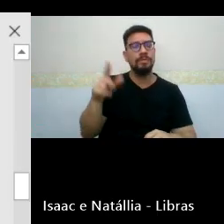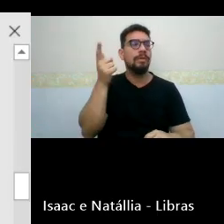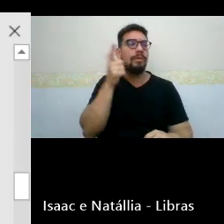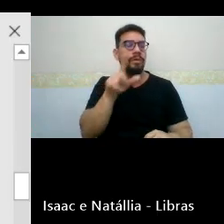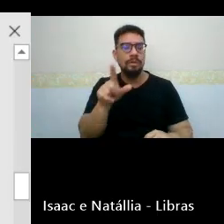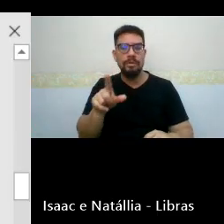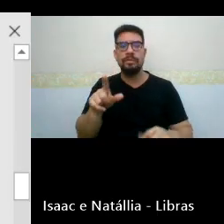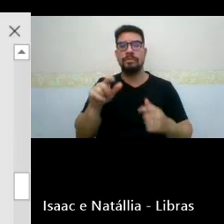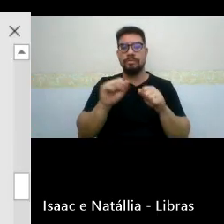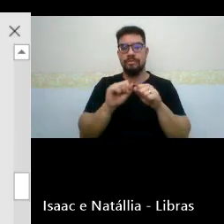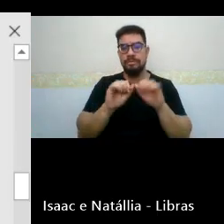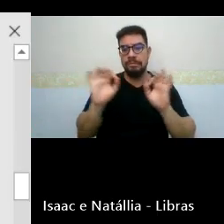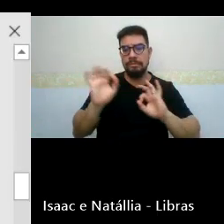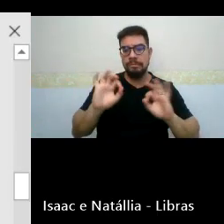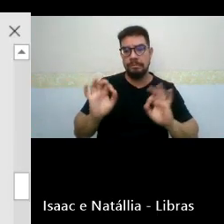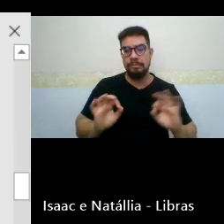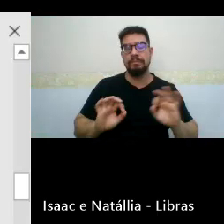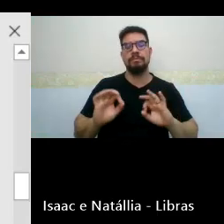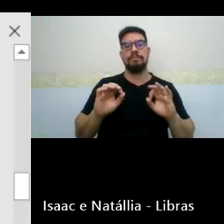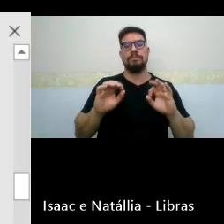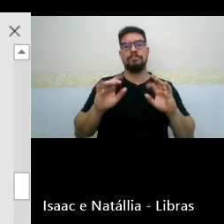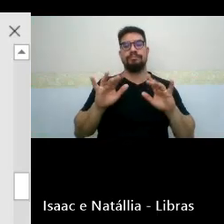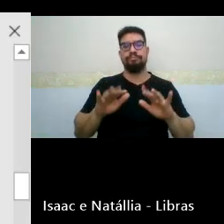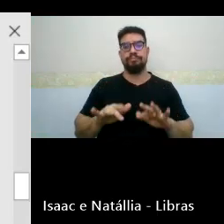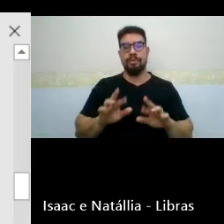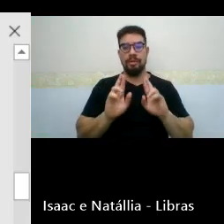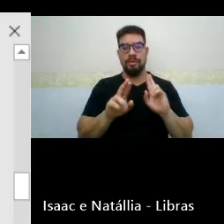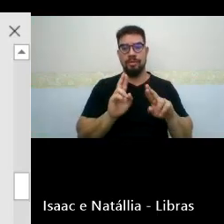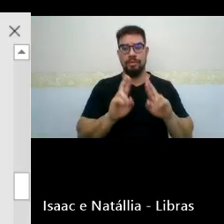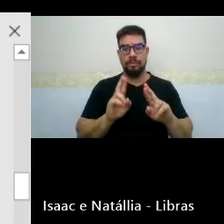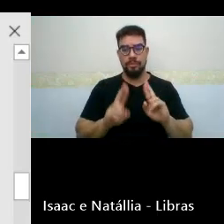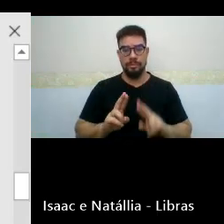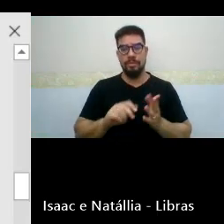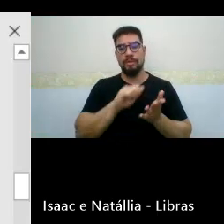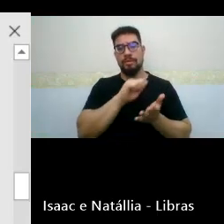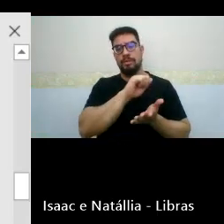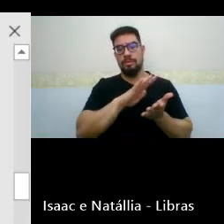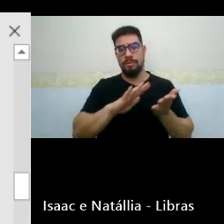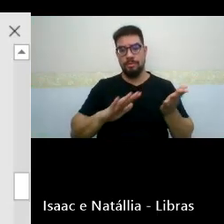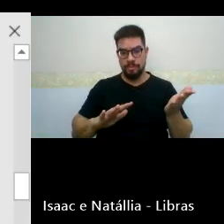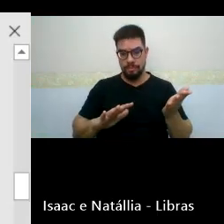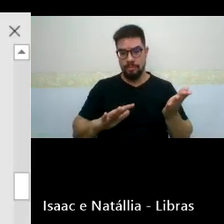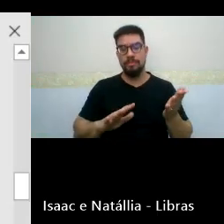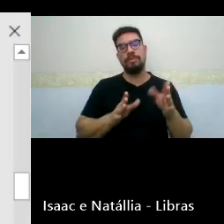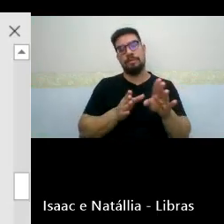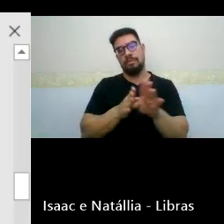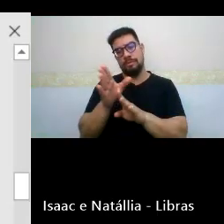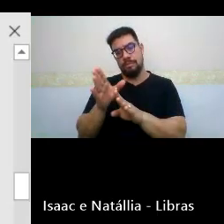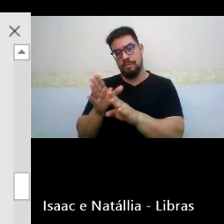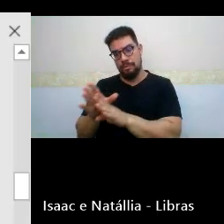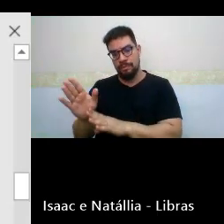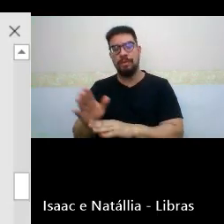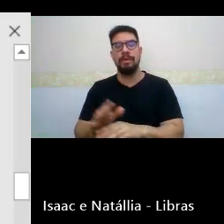as atividades e sendo que eu oriento antes de vocês